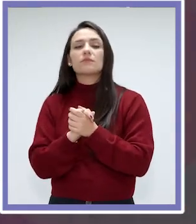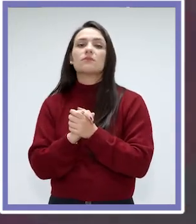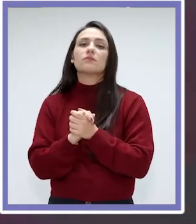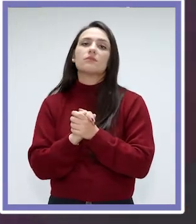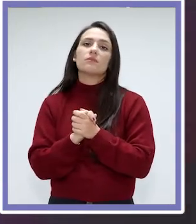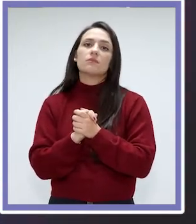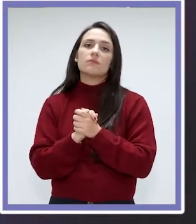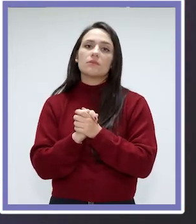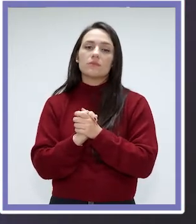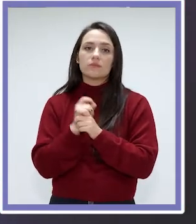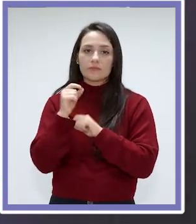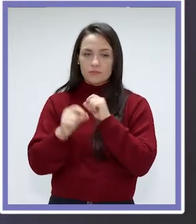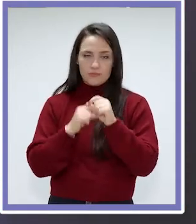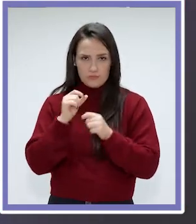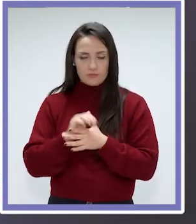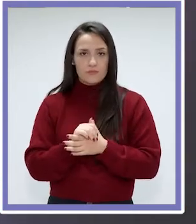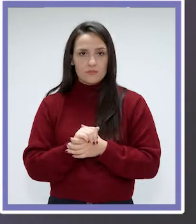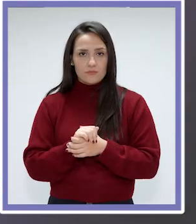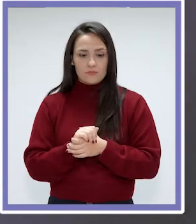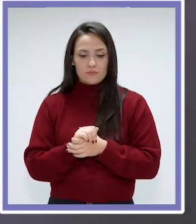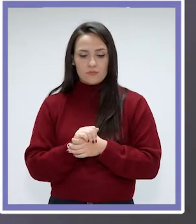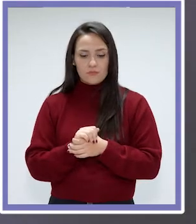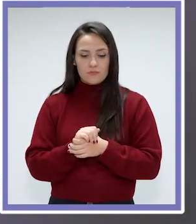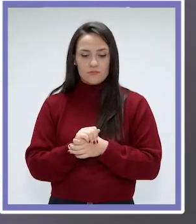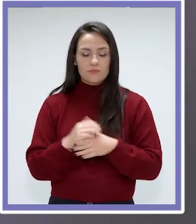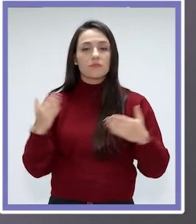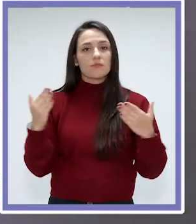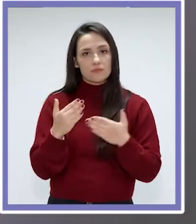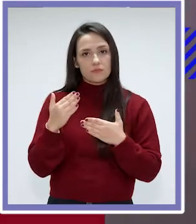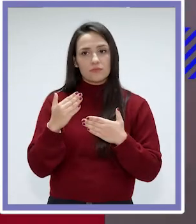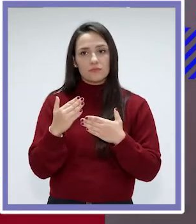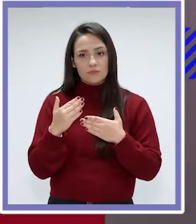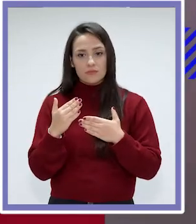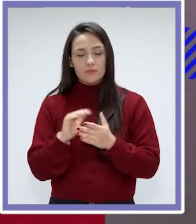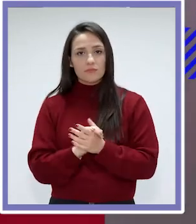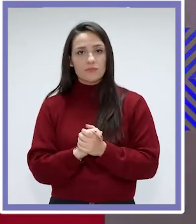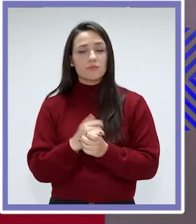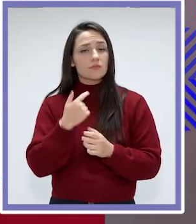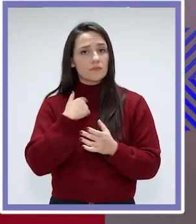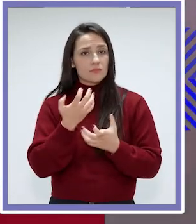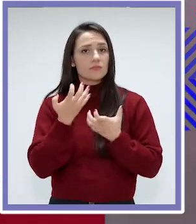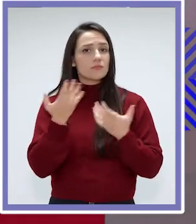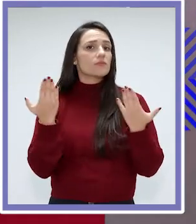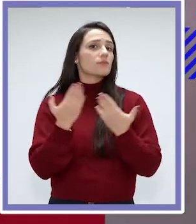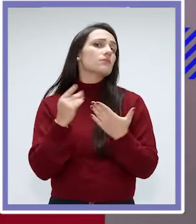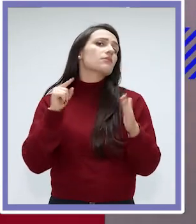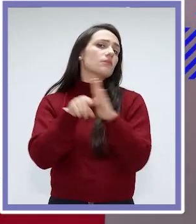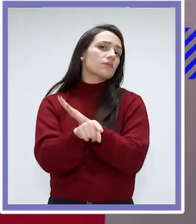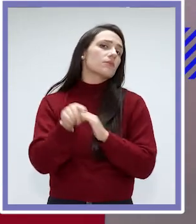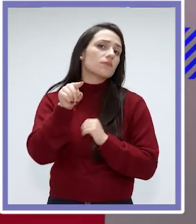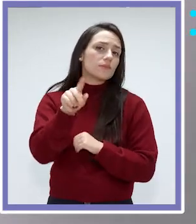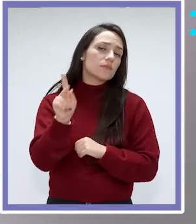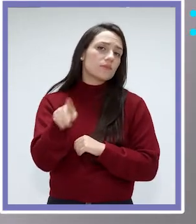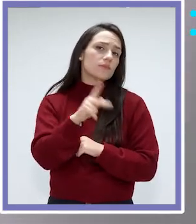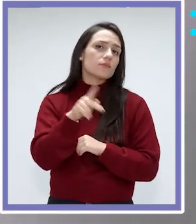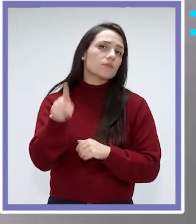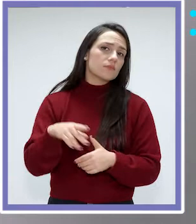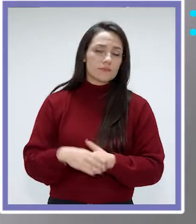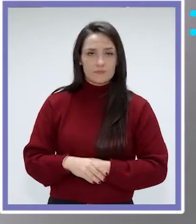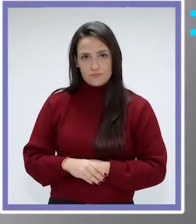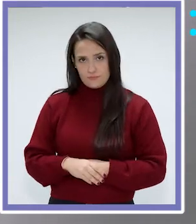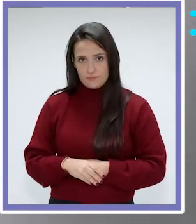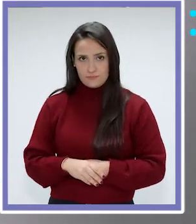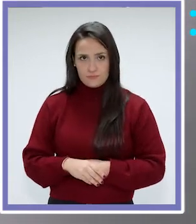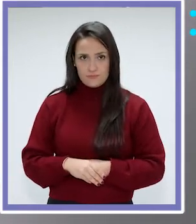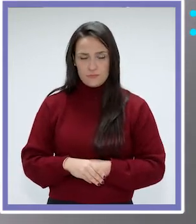continuar, falar um pouco, para encerrar esse tópico sobre comércio exterior. Eu queria saber, professor, o